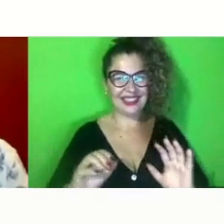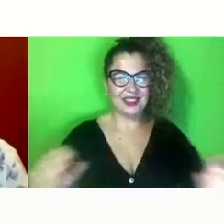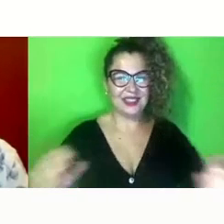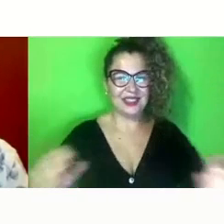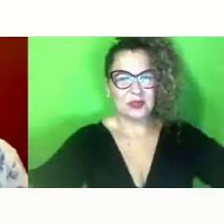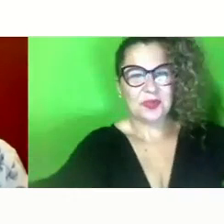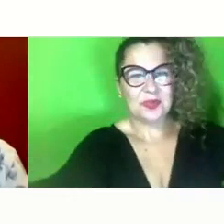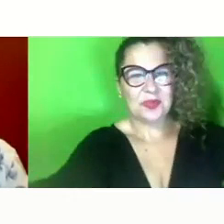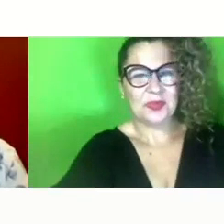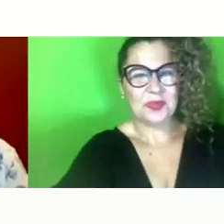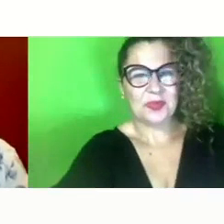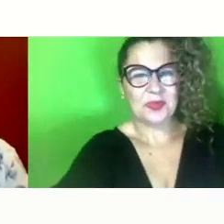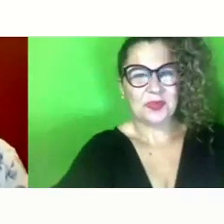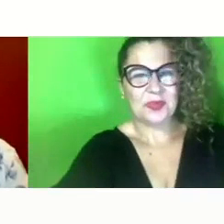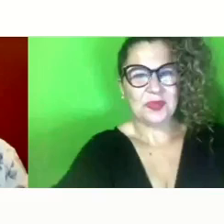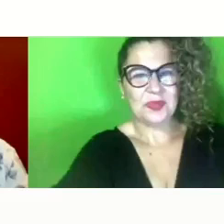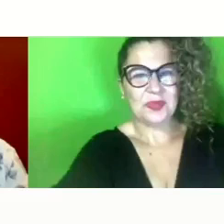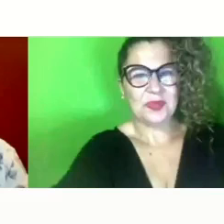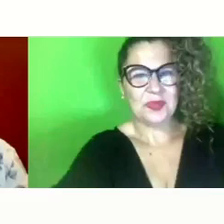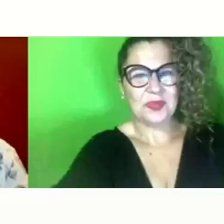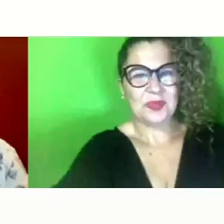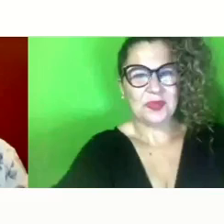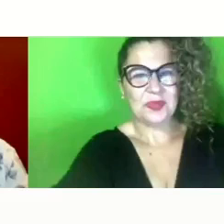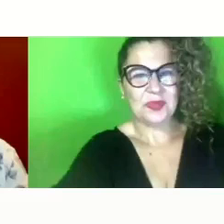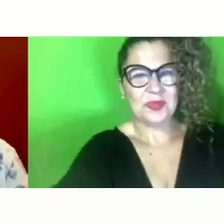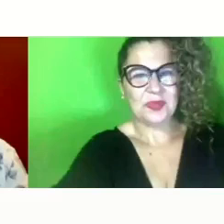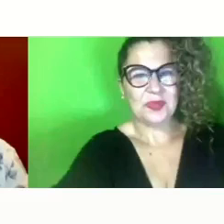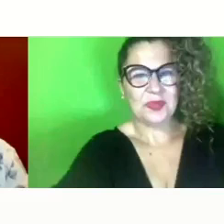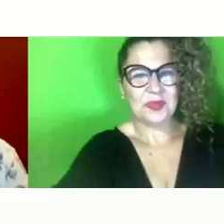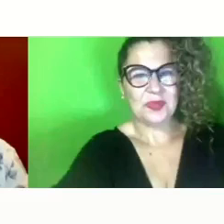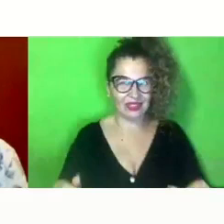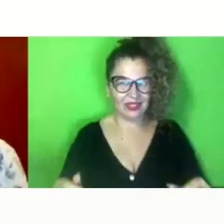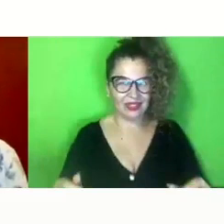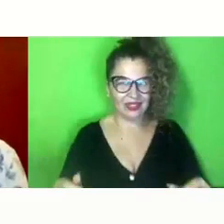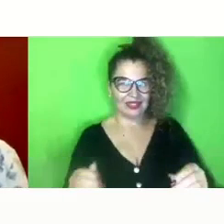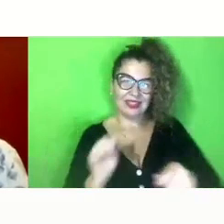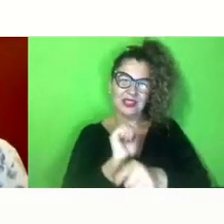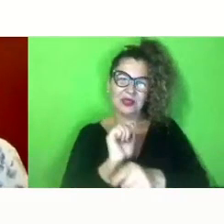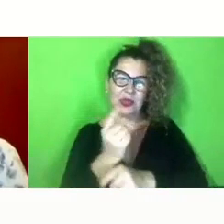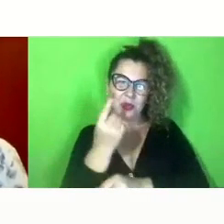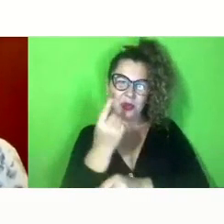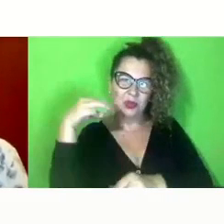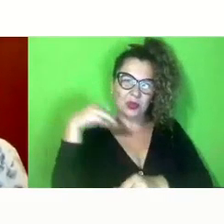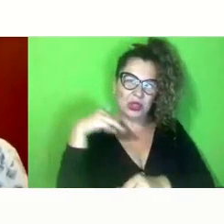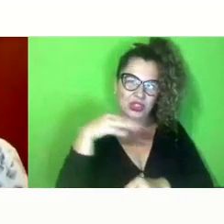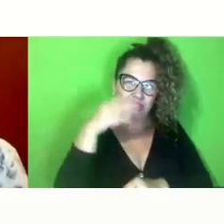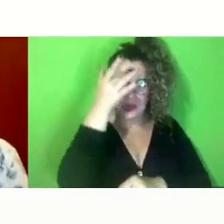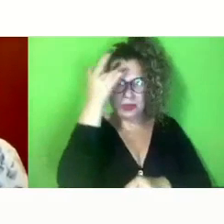Vamos aguardar só mais um minuto para ver mais pessoas que estão entrando.